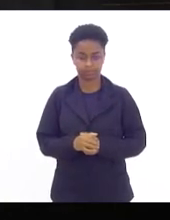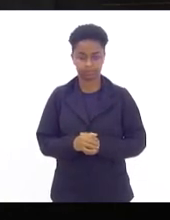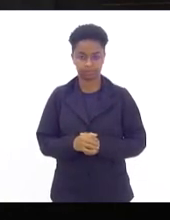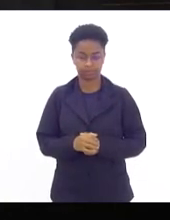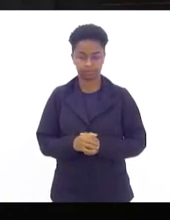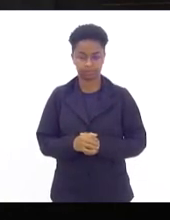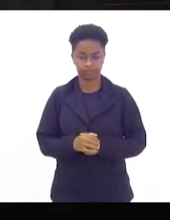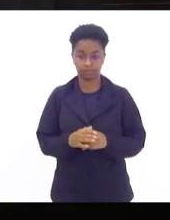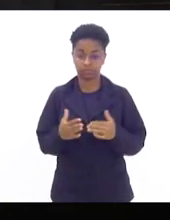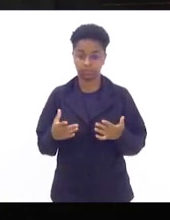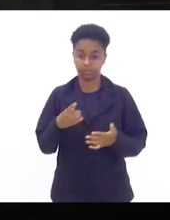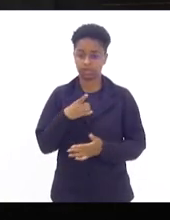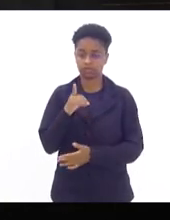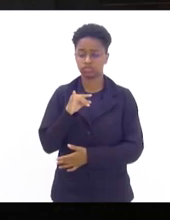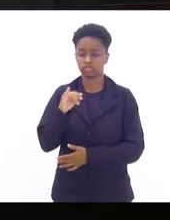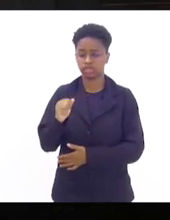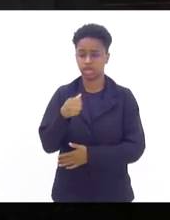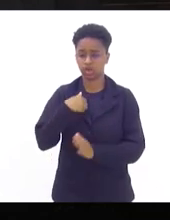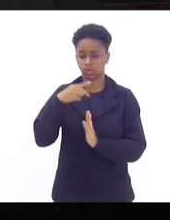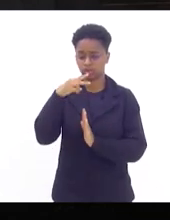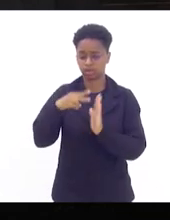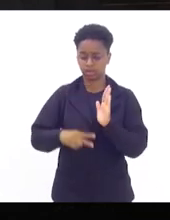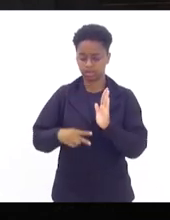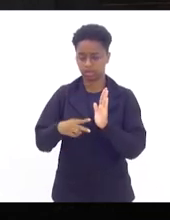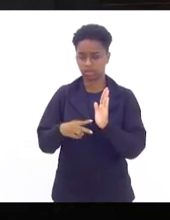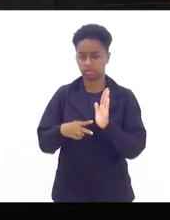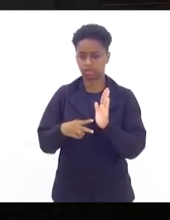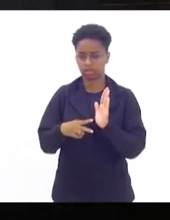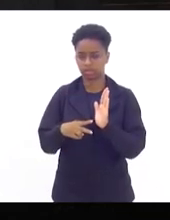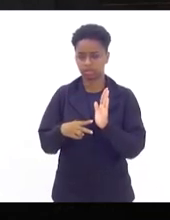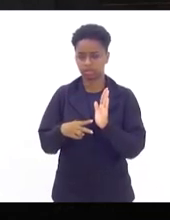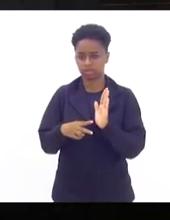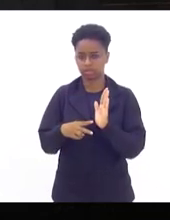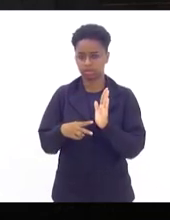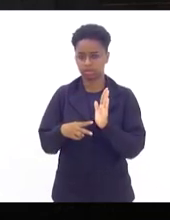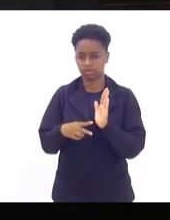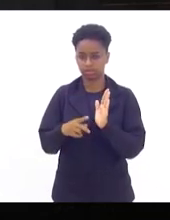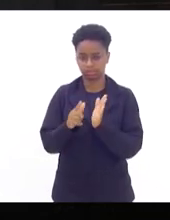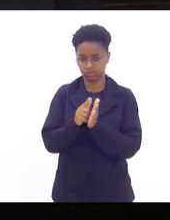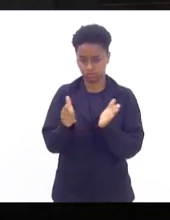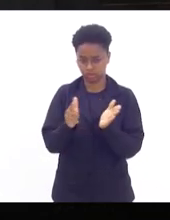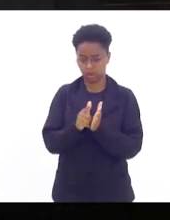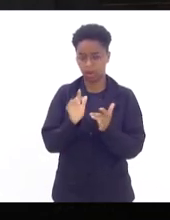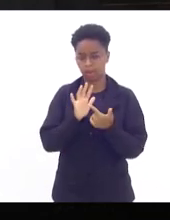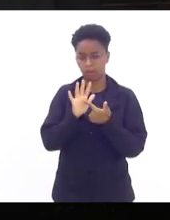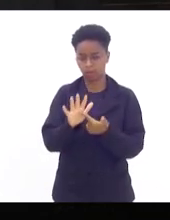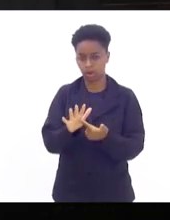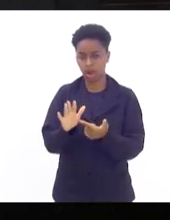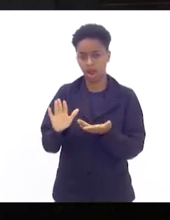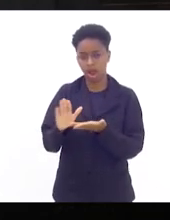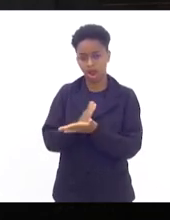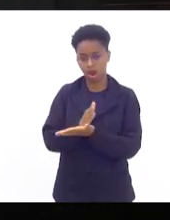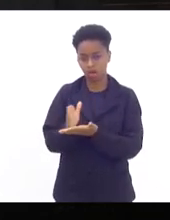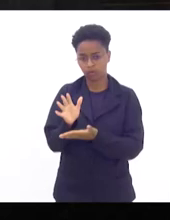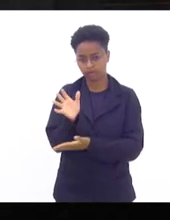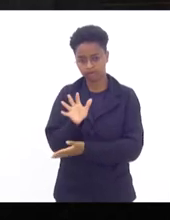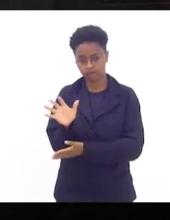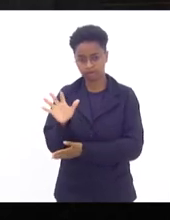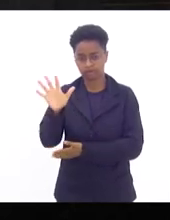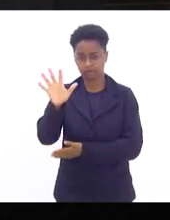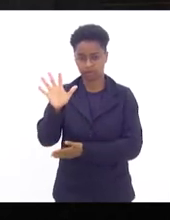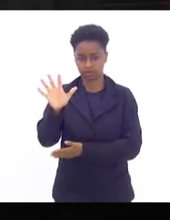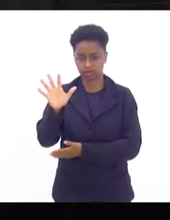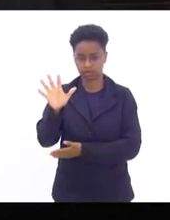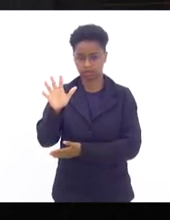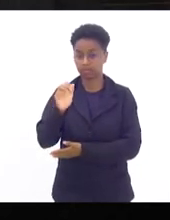Outro dia li uma matéria, senhor presidente, que em determinadas comunidades,